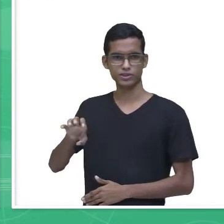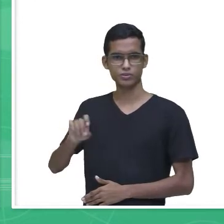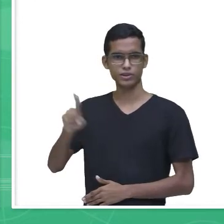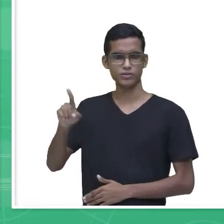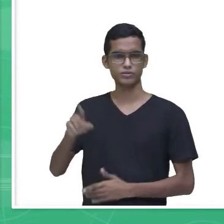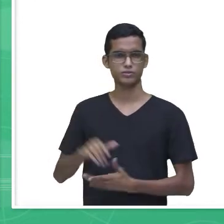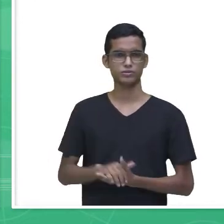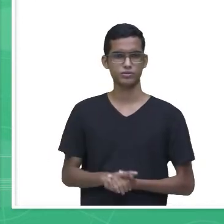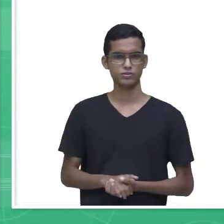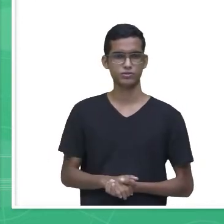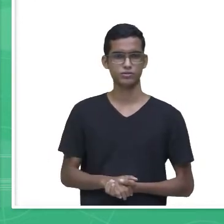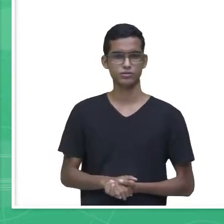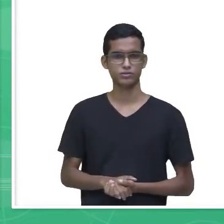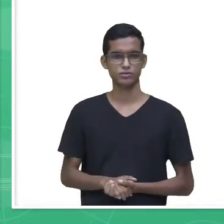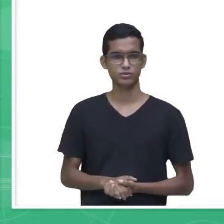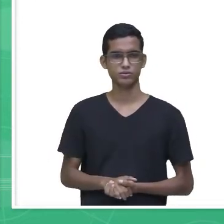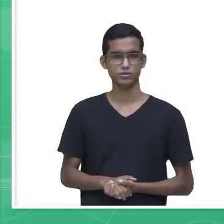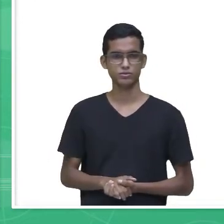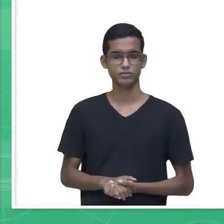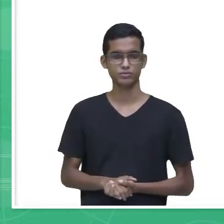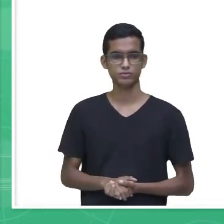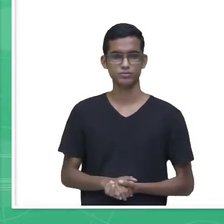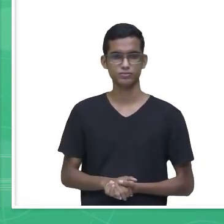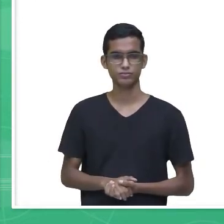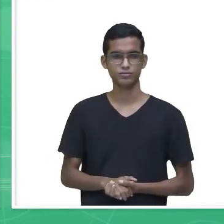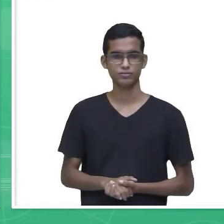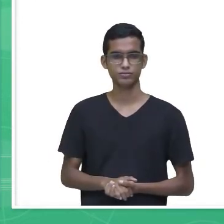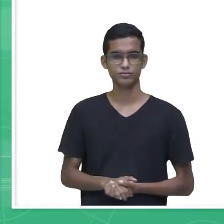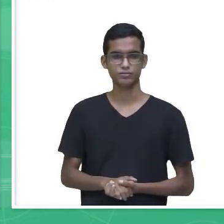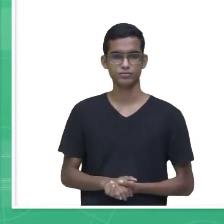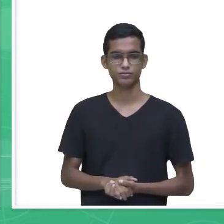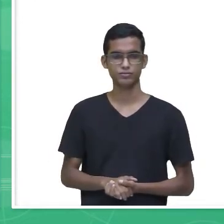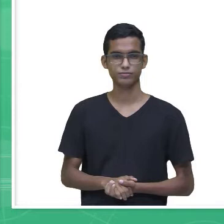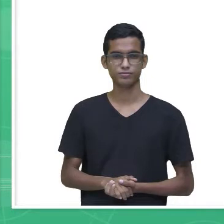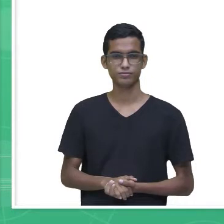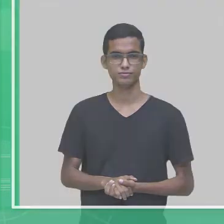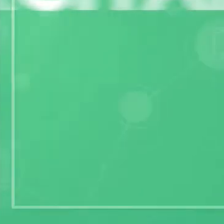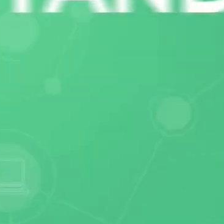junto nessa questão de língua inglesa, que eu vou mostrar agora.